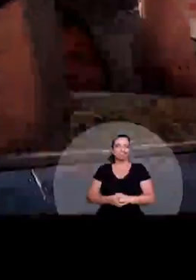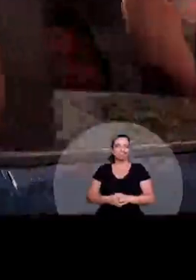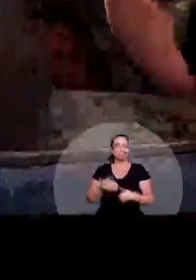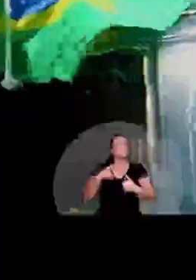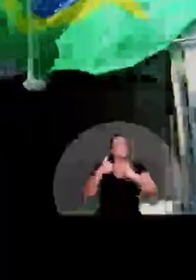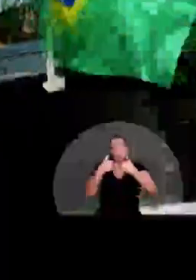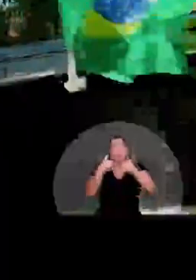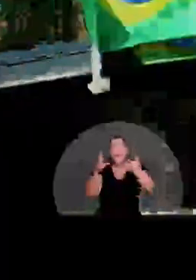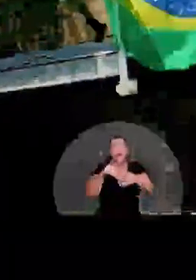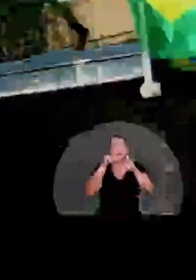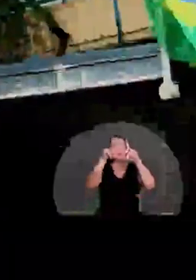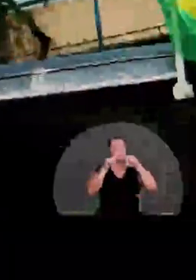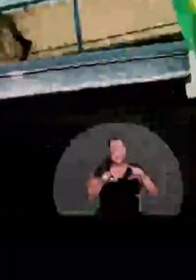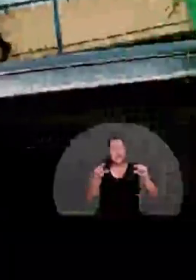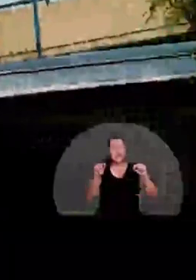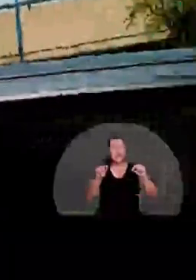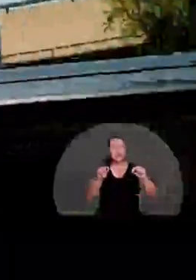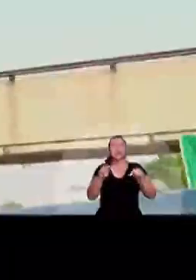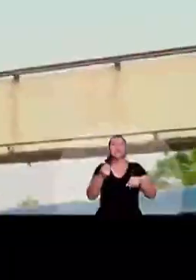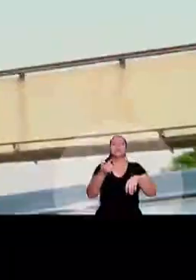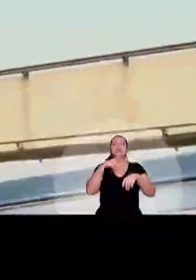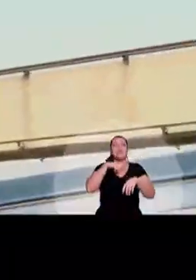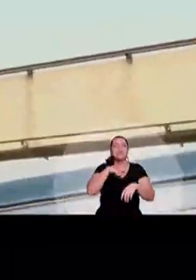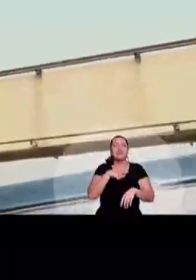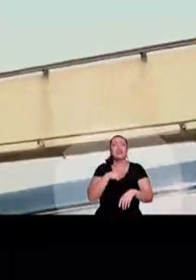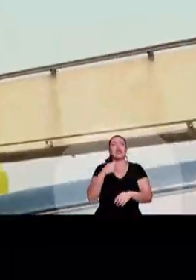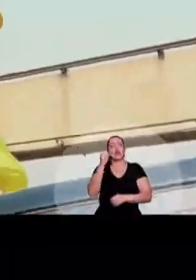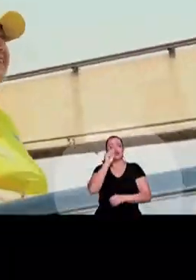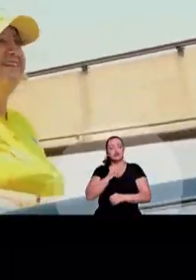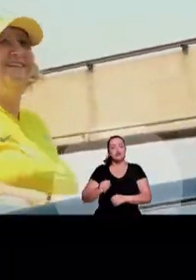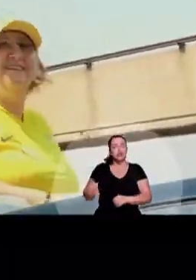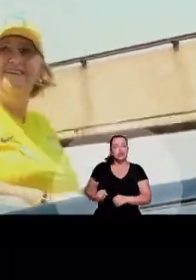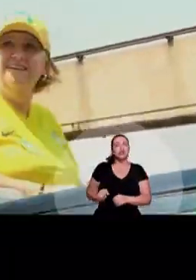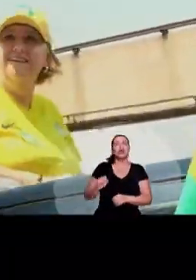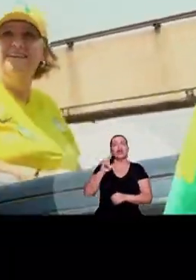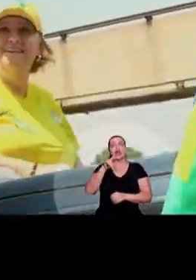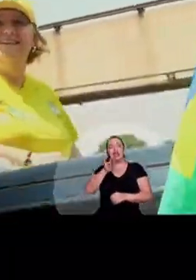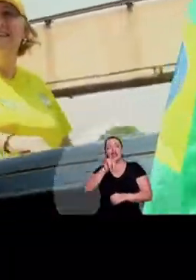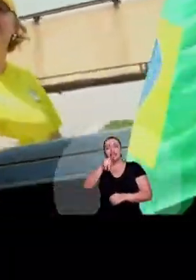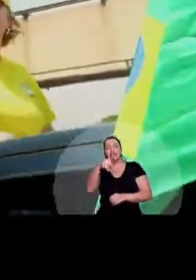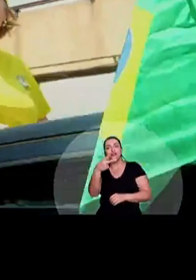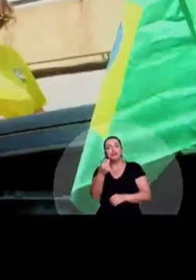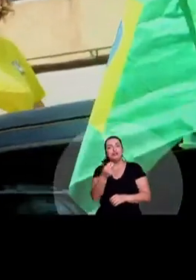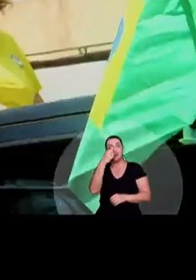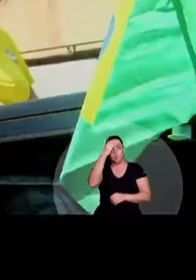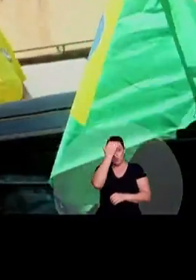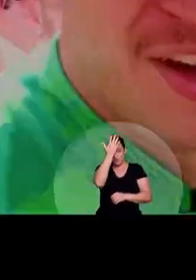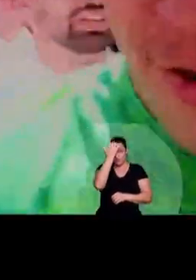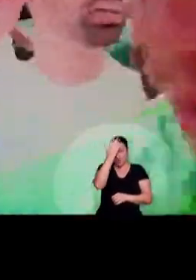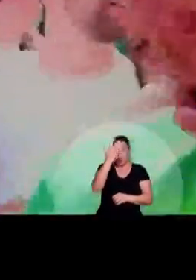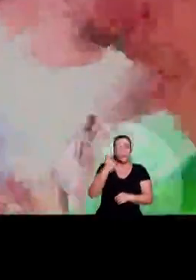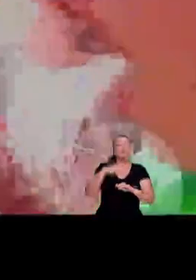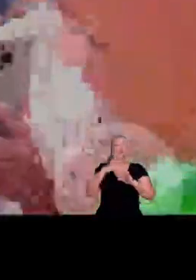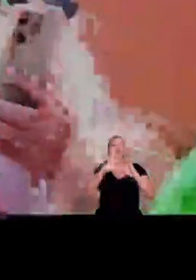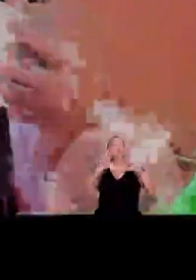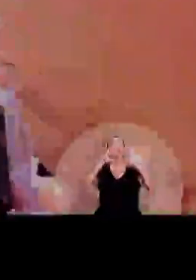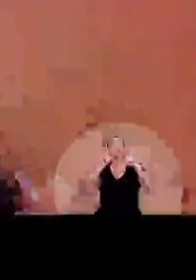portas abertas em Brasília, através do senador Cleitinho, Nicolas Ferreira e toda a bancada do PL. Mulheres,